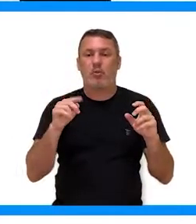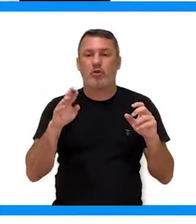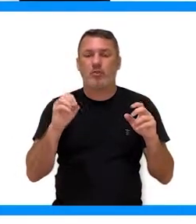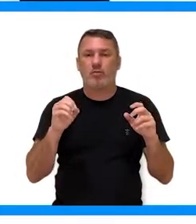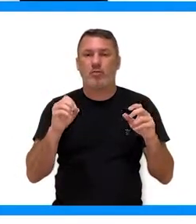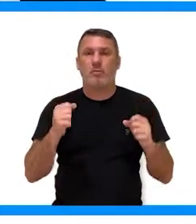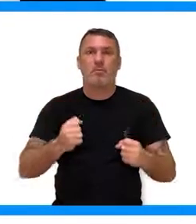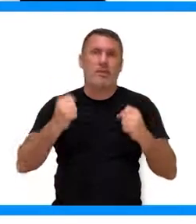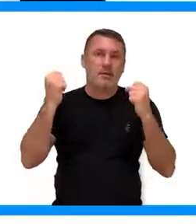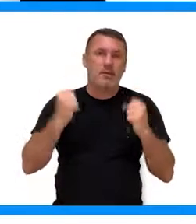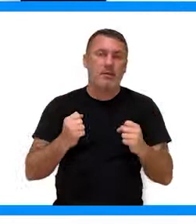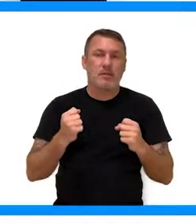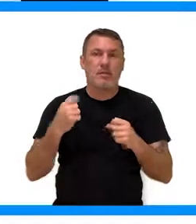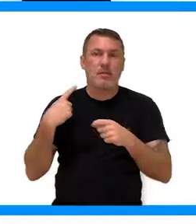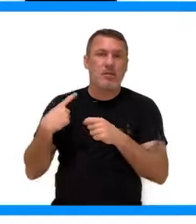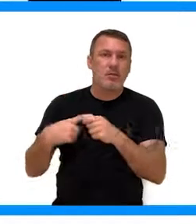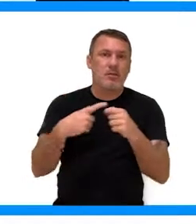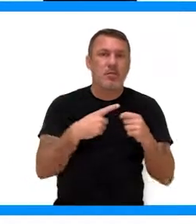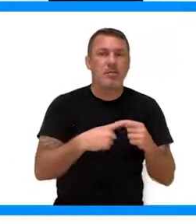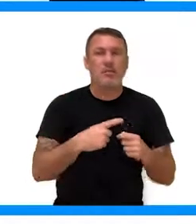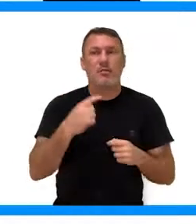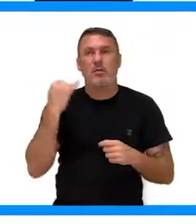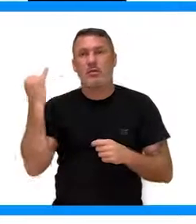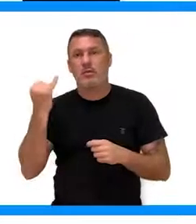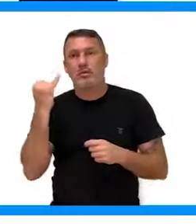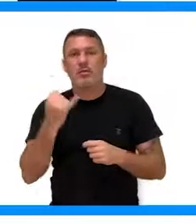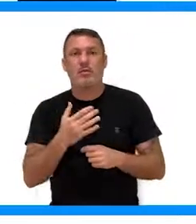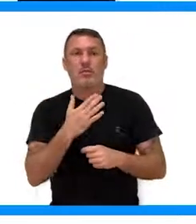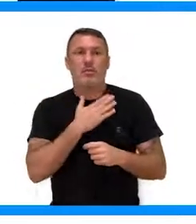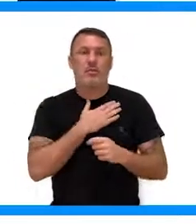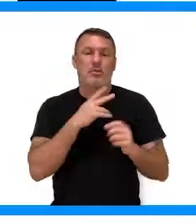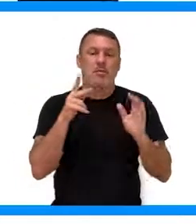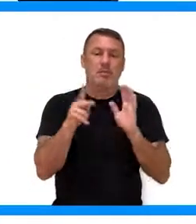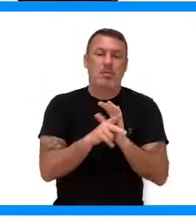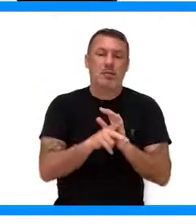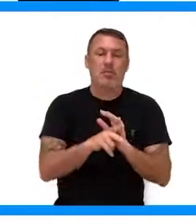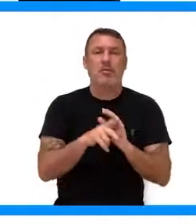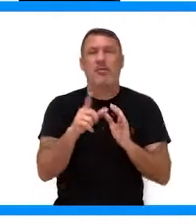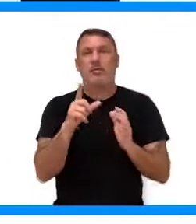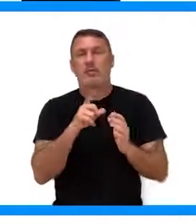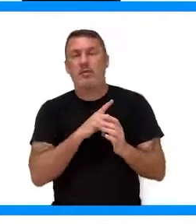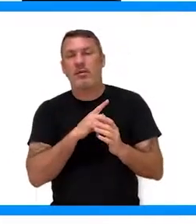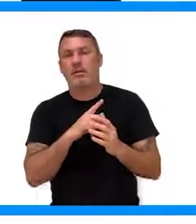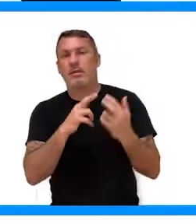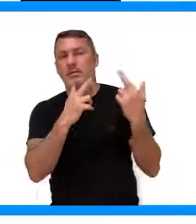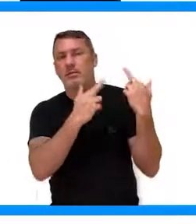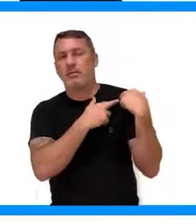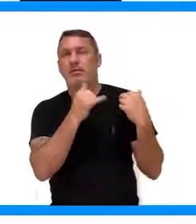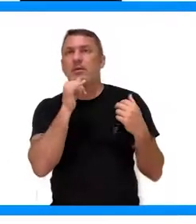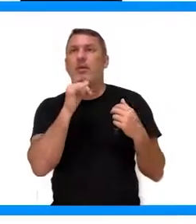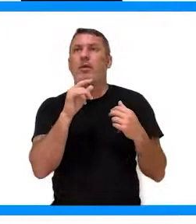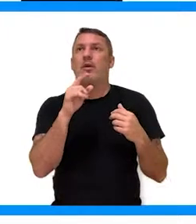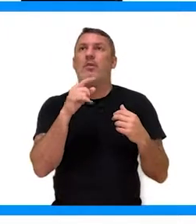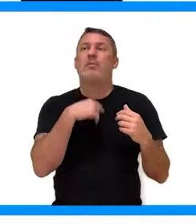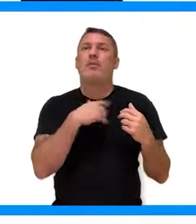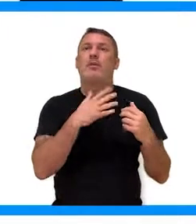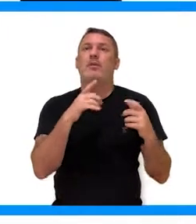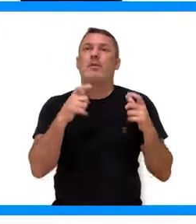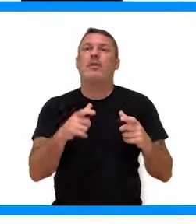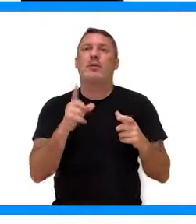daquela atividade para um município. Se a minha propriedade aqui ela é responsável por